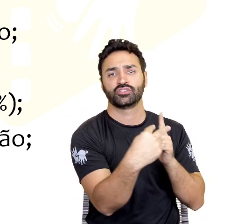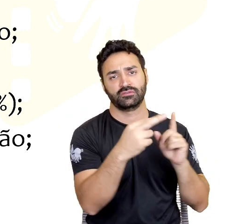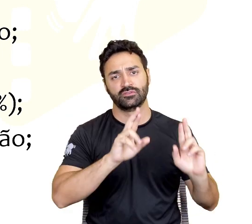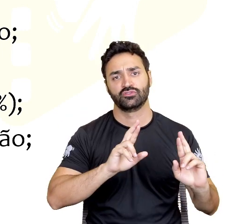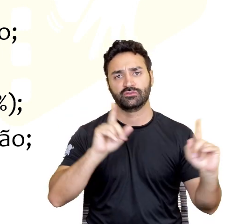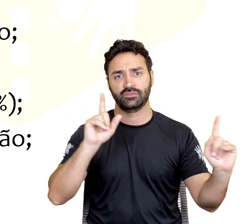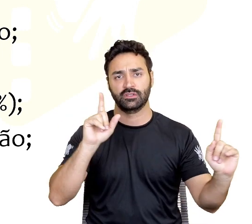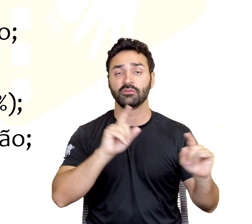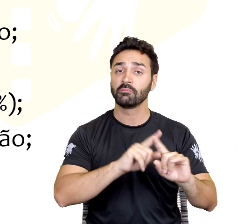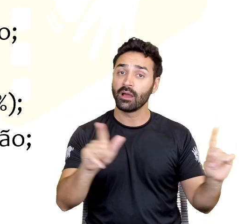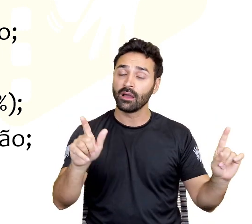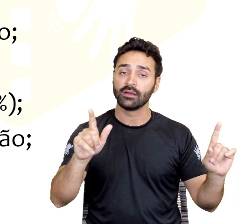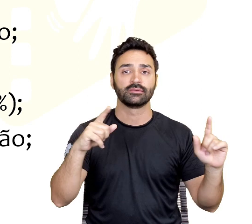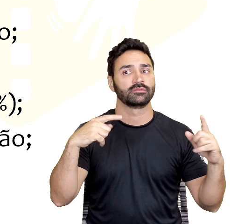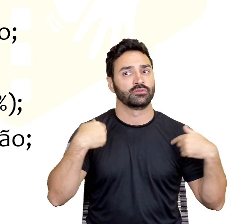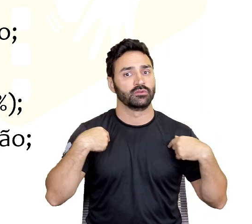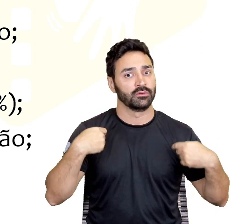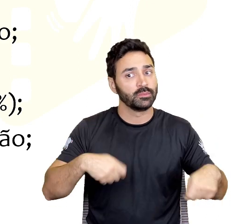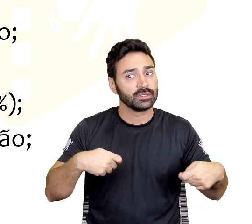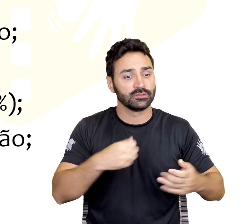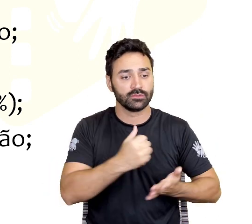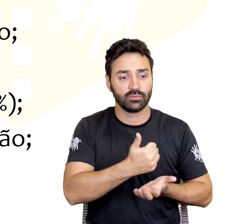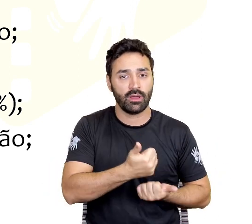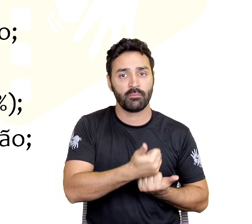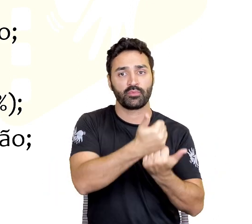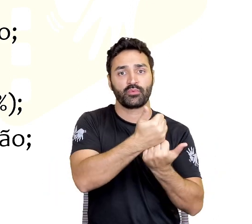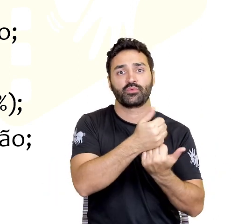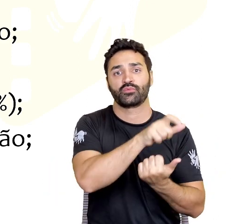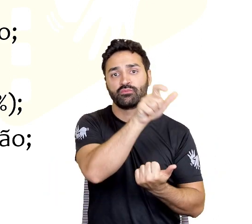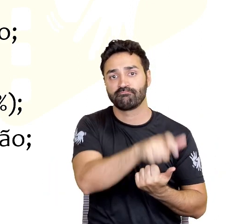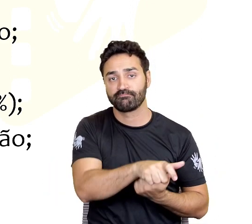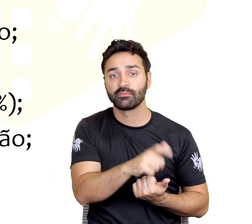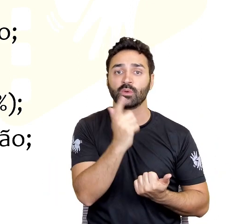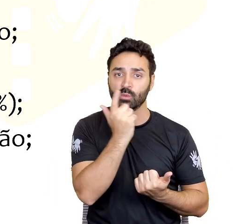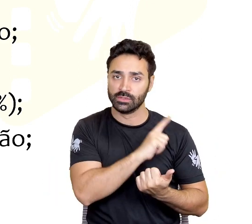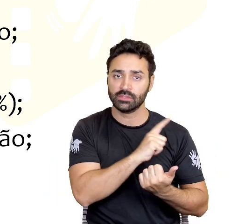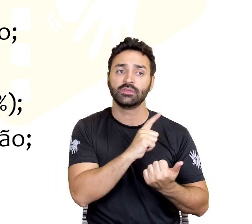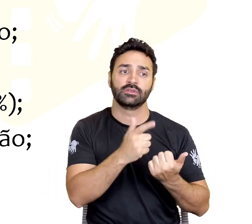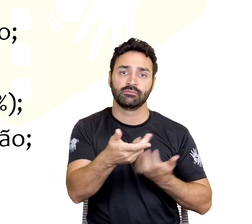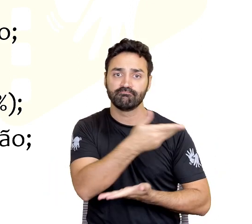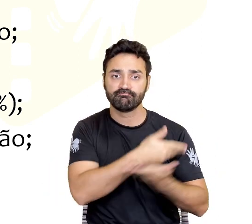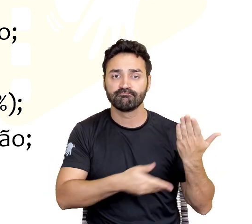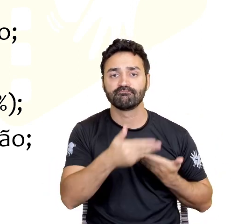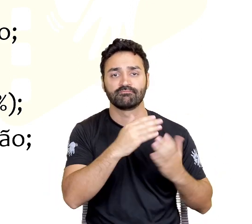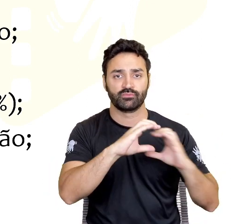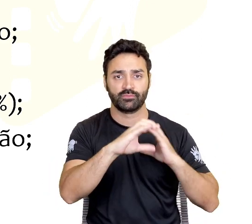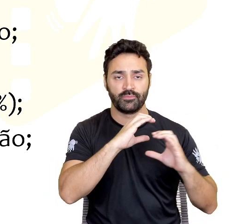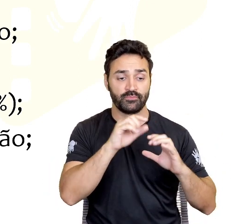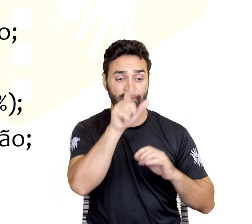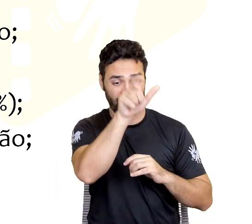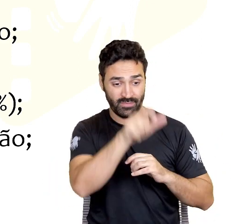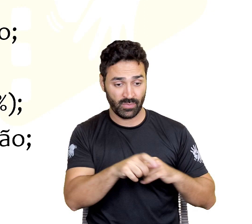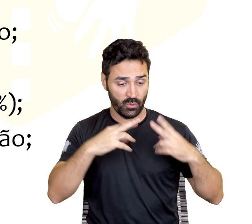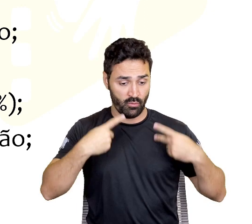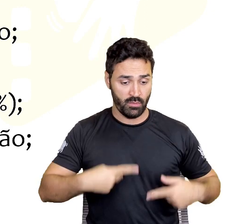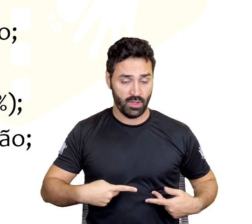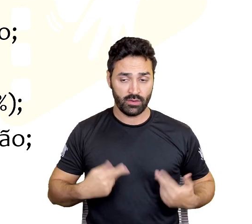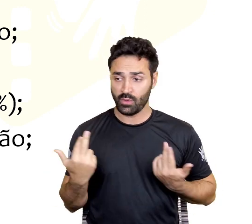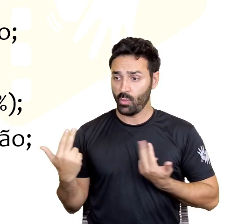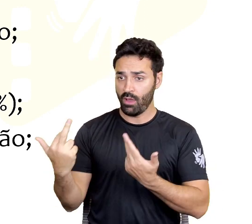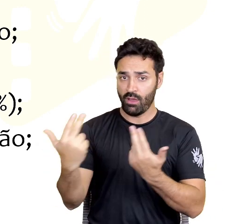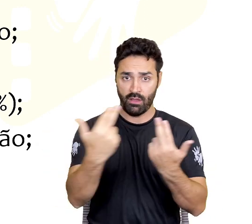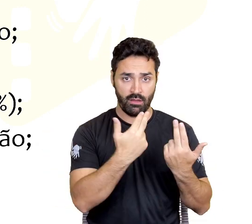tenho que viabilizar isso para aquela pessoa, certo? É uma pessoa, é um ser humano que, como qualquer